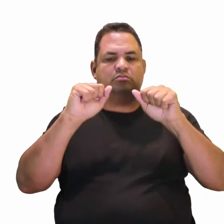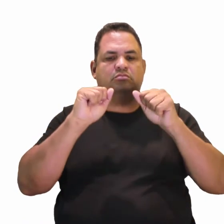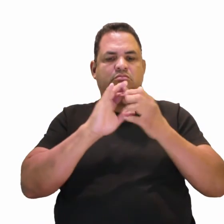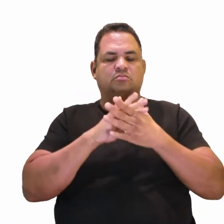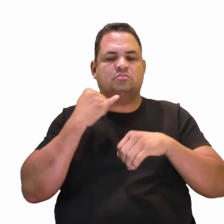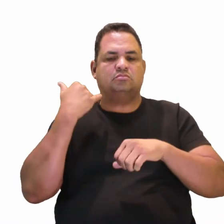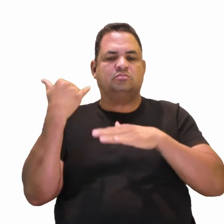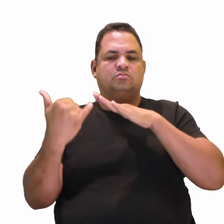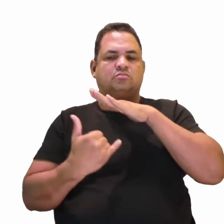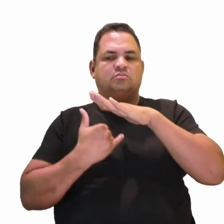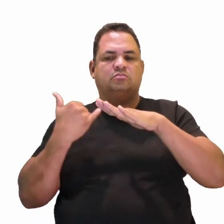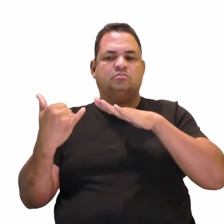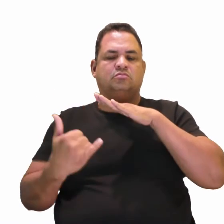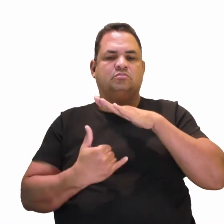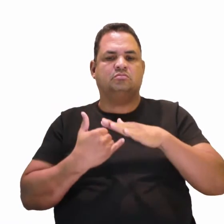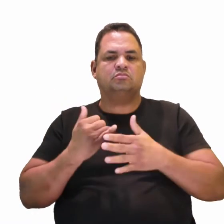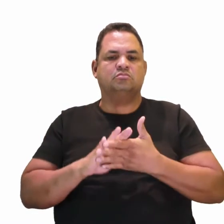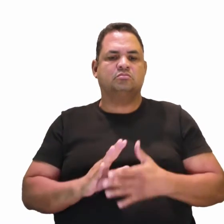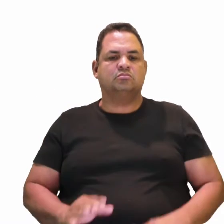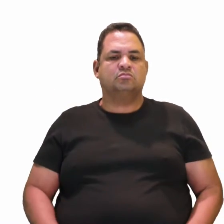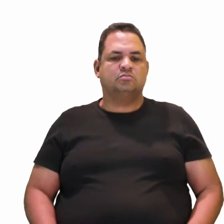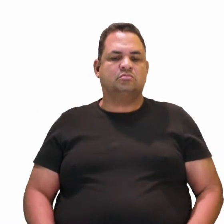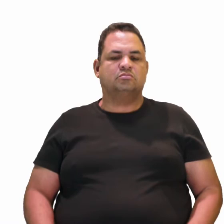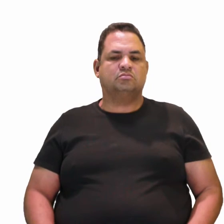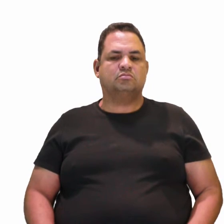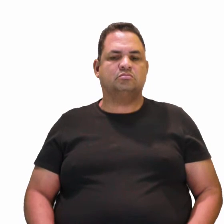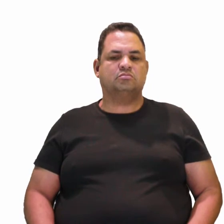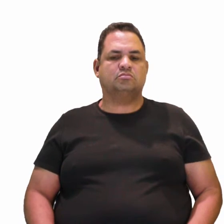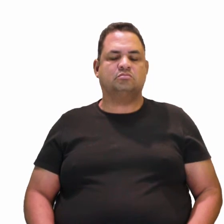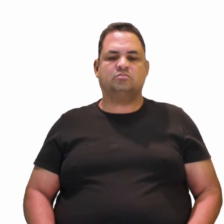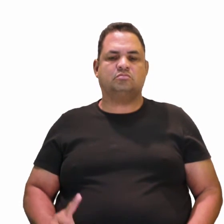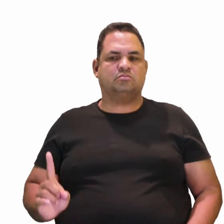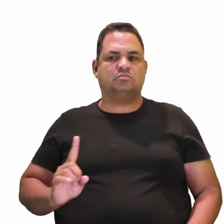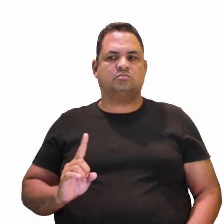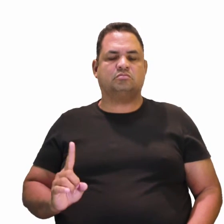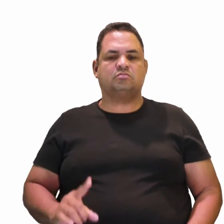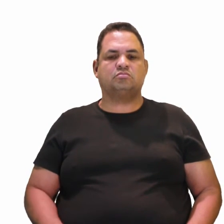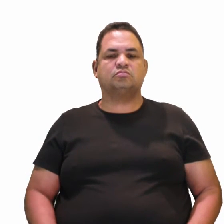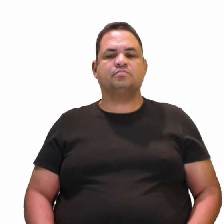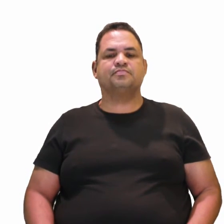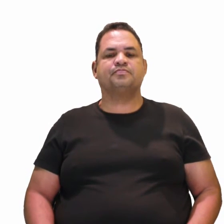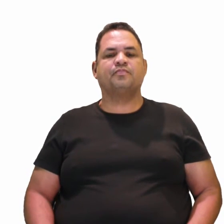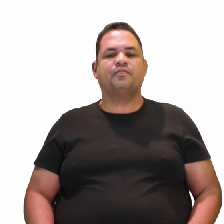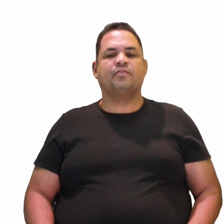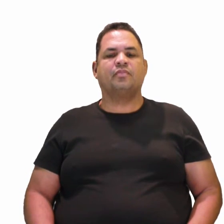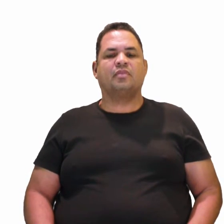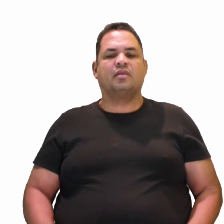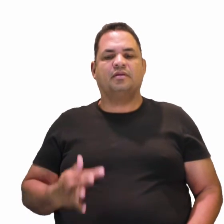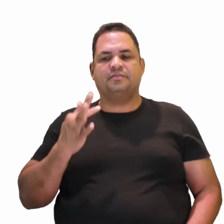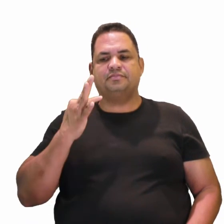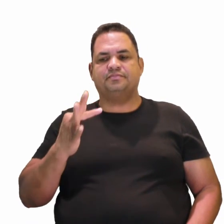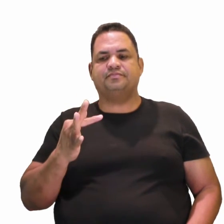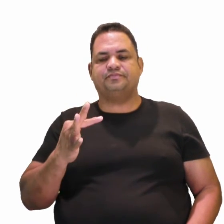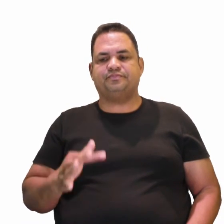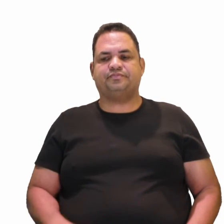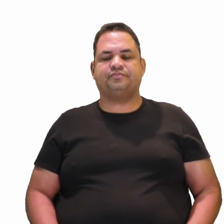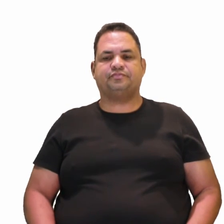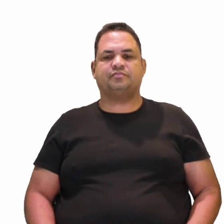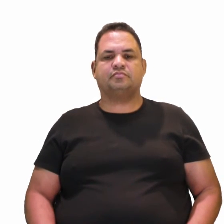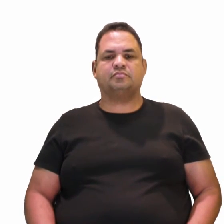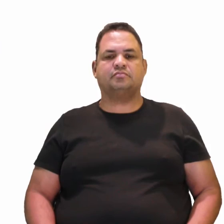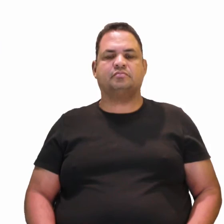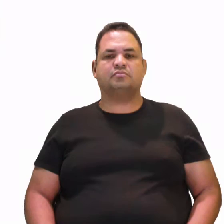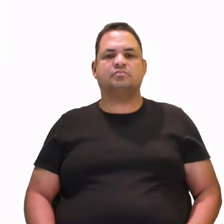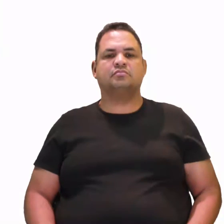extremamente informal, a palavra extremamente está bem clara aqui, não é extremamente informal. Então, falsa.